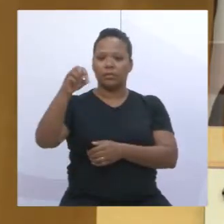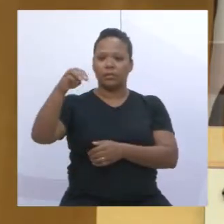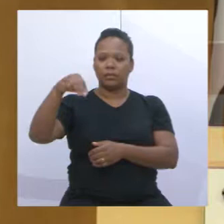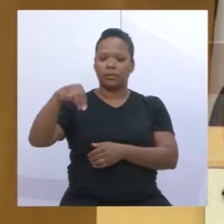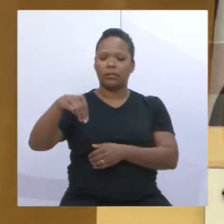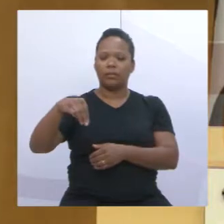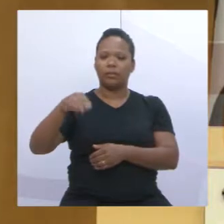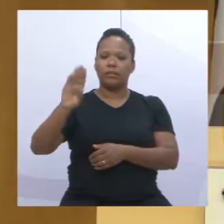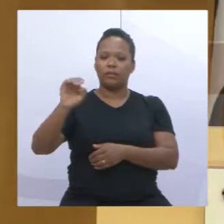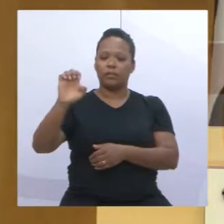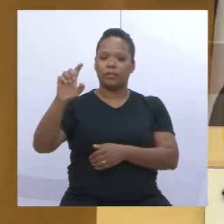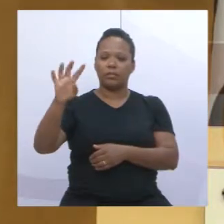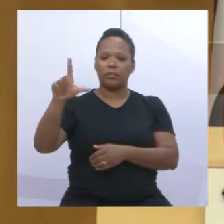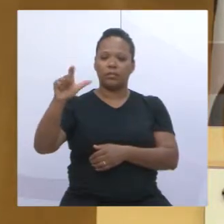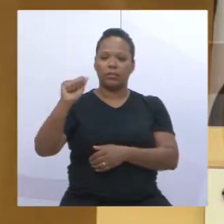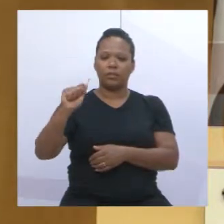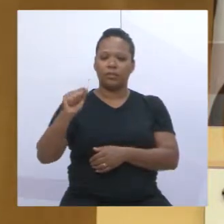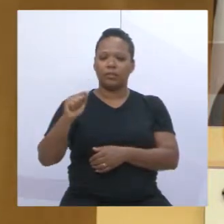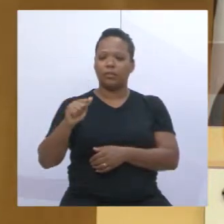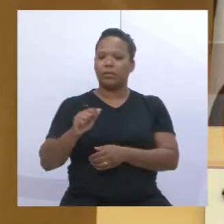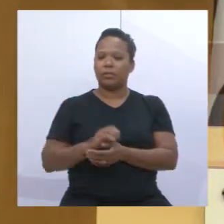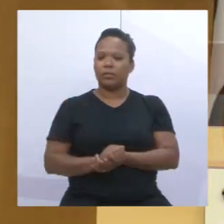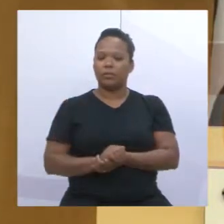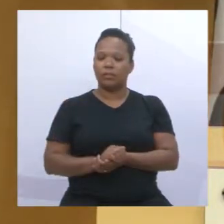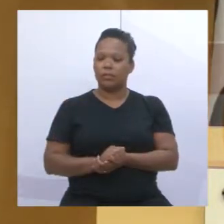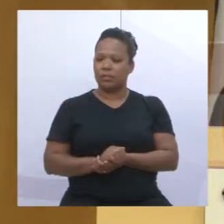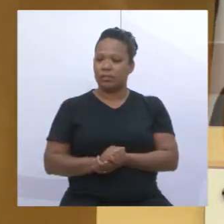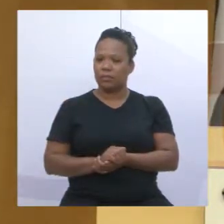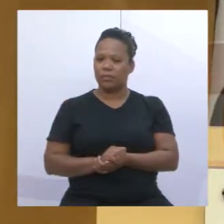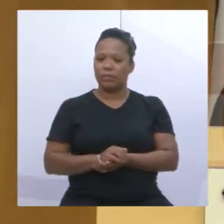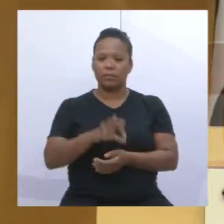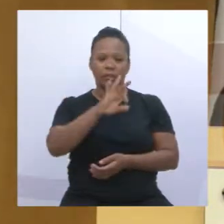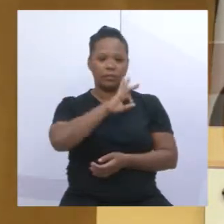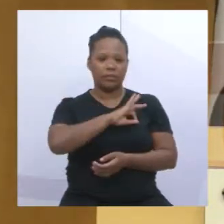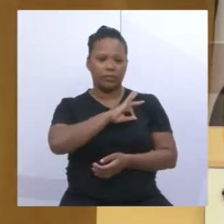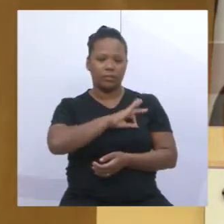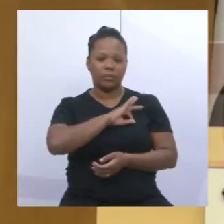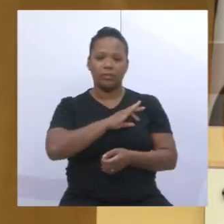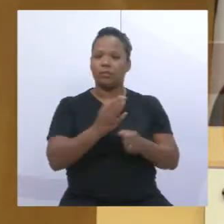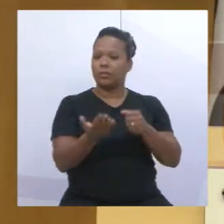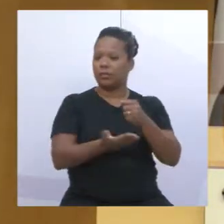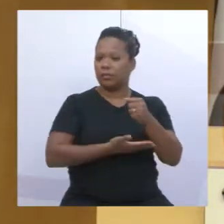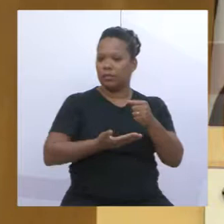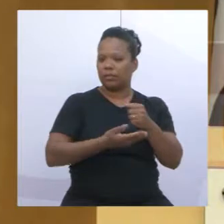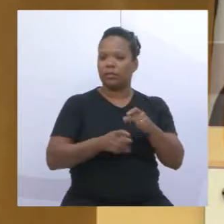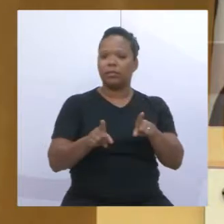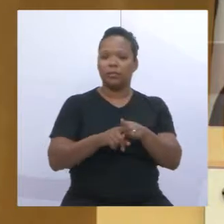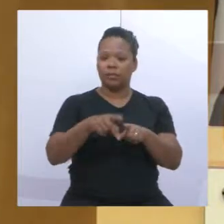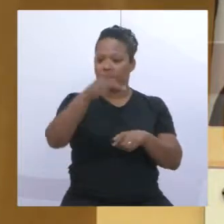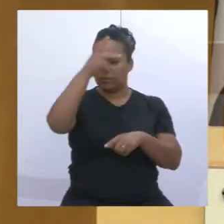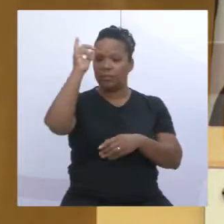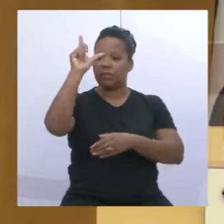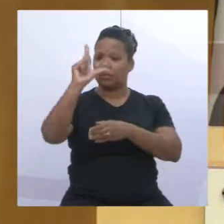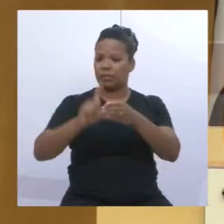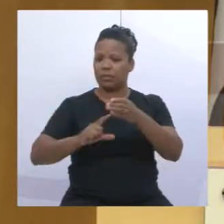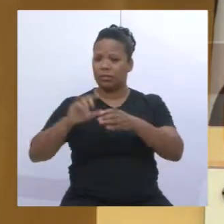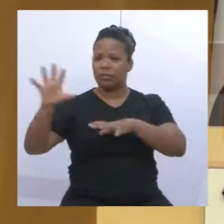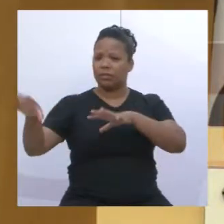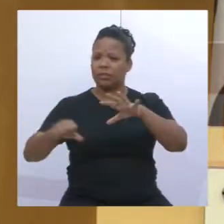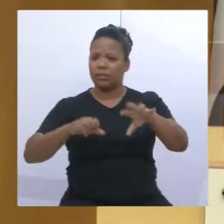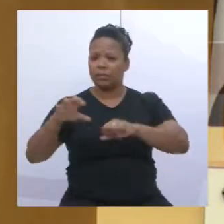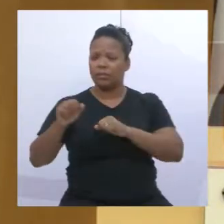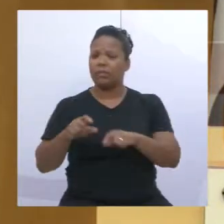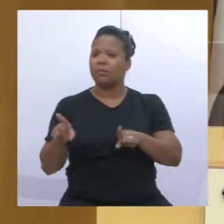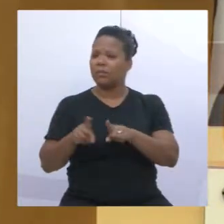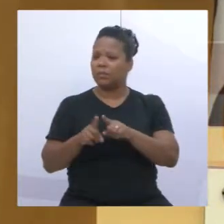ganham praticamente salário mínimo, concessionária de serviço público que realiza as coletas de resíduos no município, que dispõe do